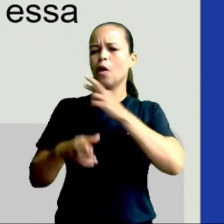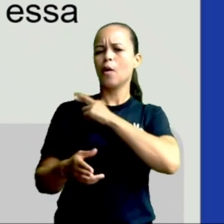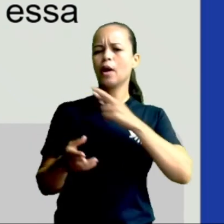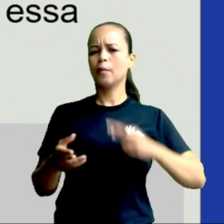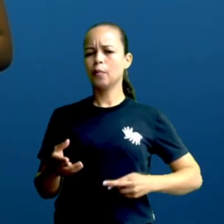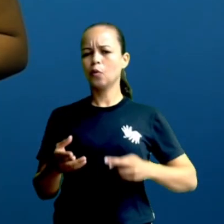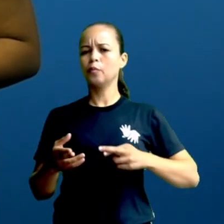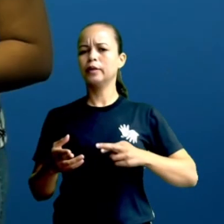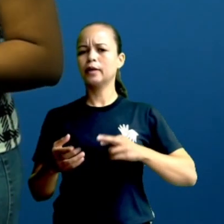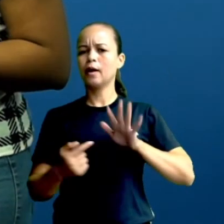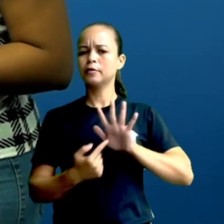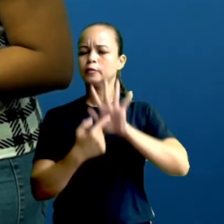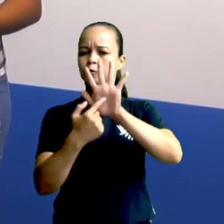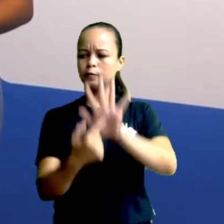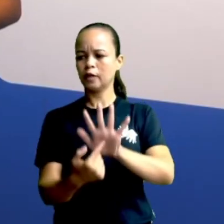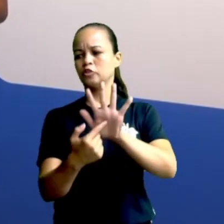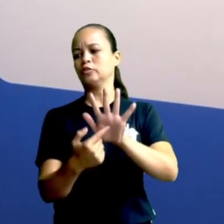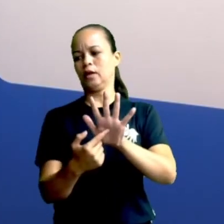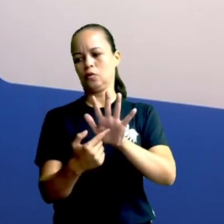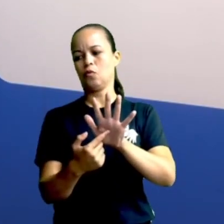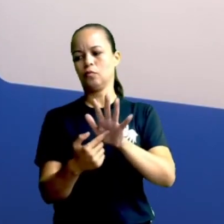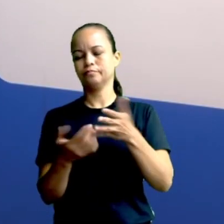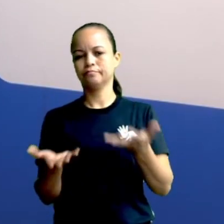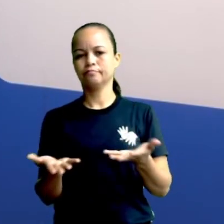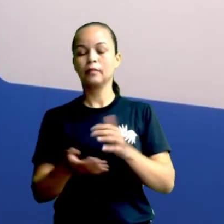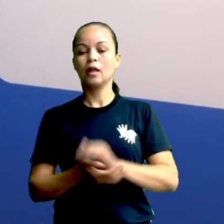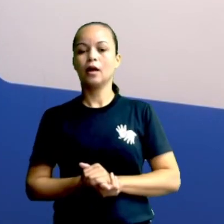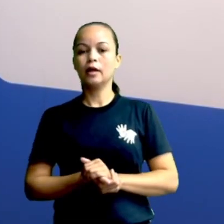se destacou. Por hoje eu fico por